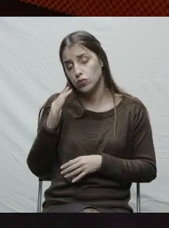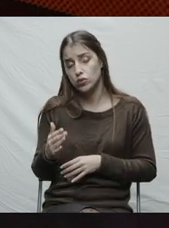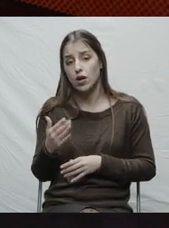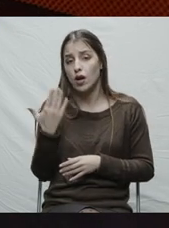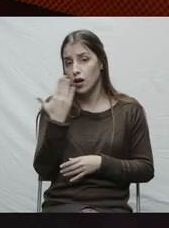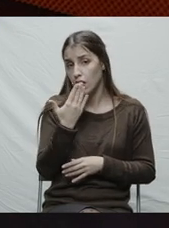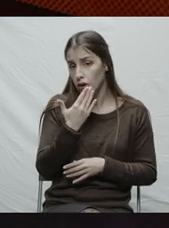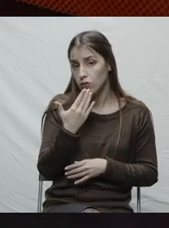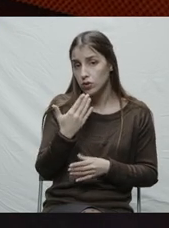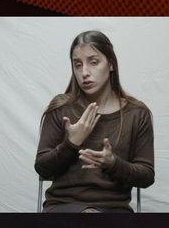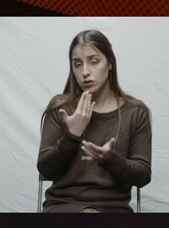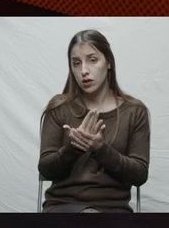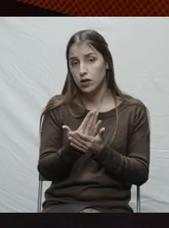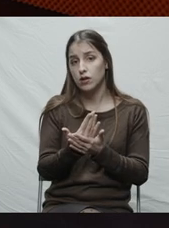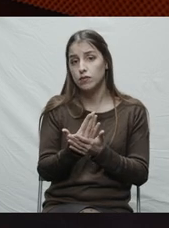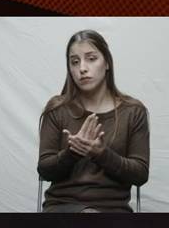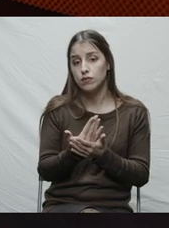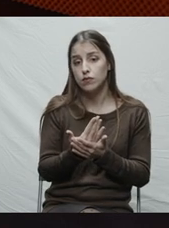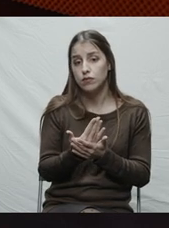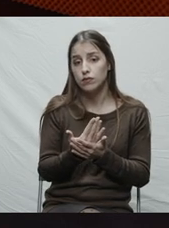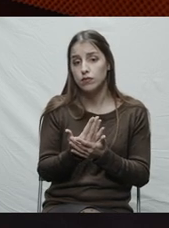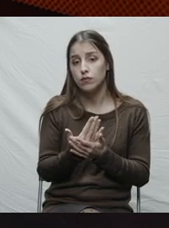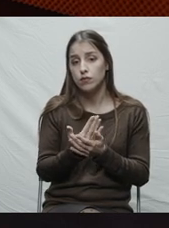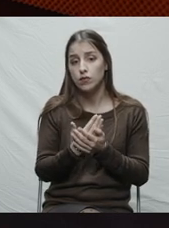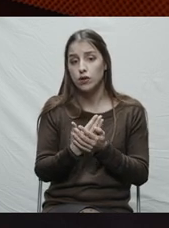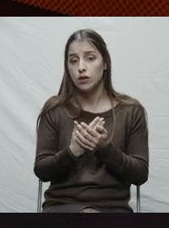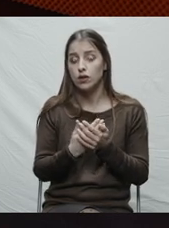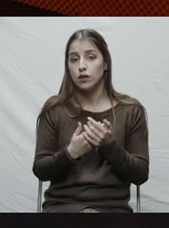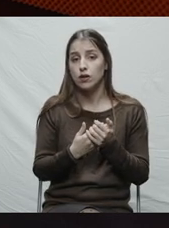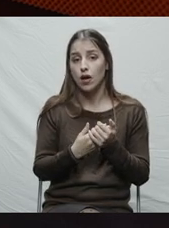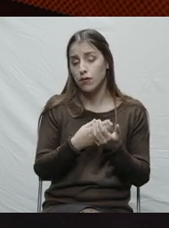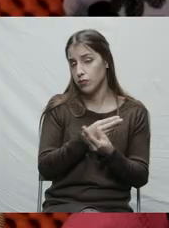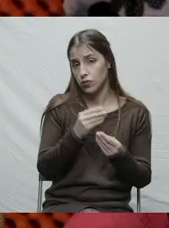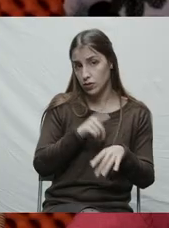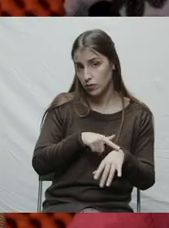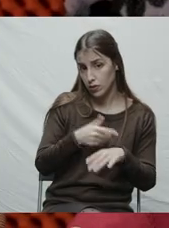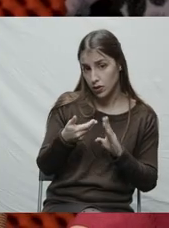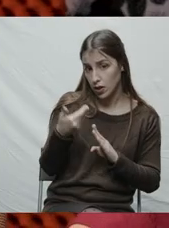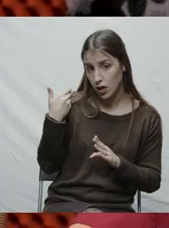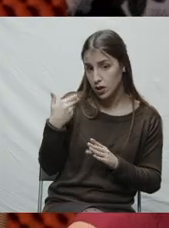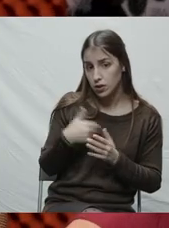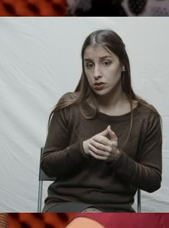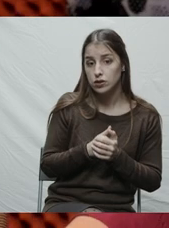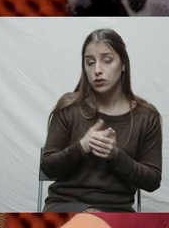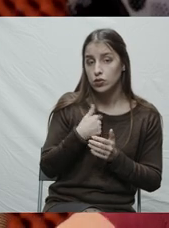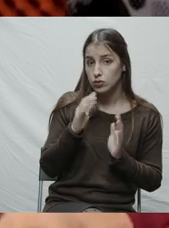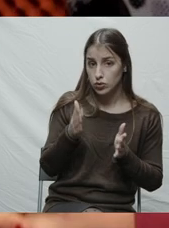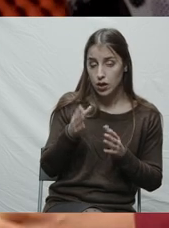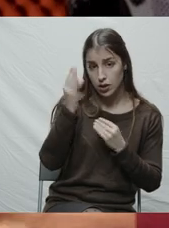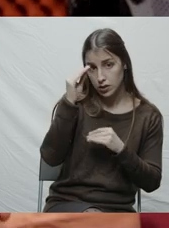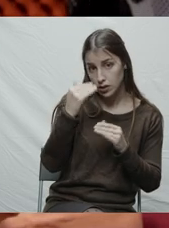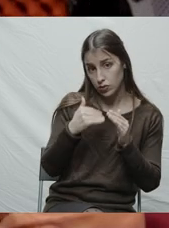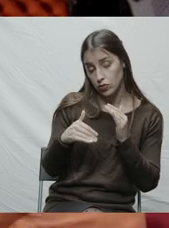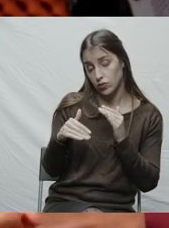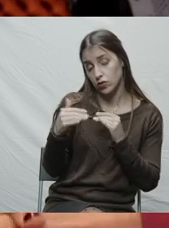na Facu, sim, já dei sim. aulas também na Faculdade de Interpretação e de Improvisação e Movimento há muito tempo atrás. Já dei aulas no ensino secundário